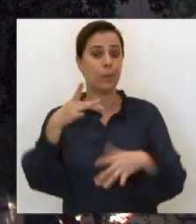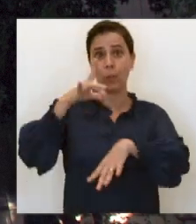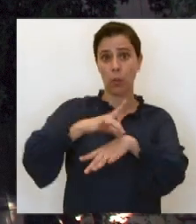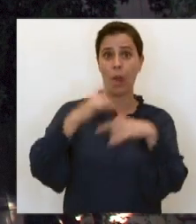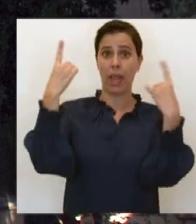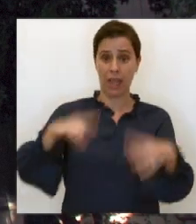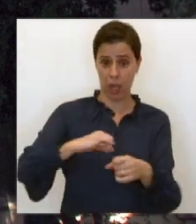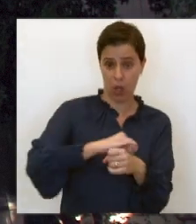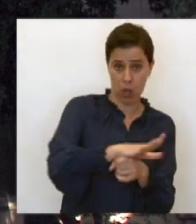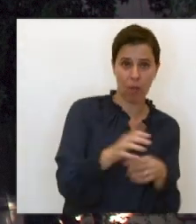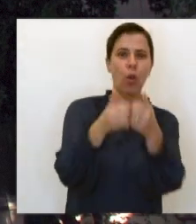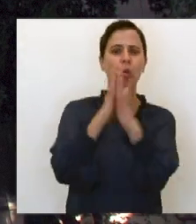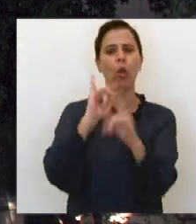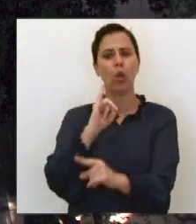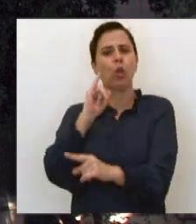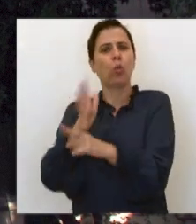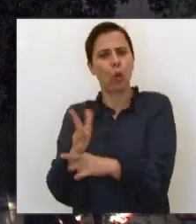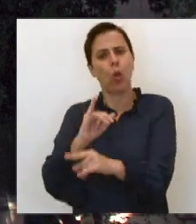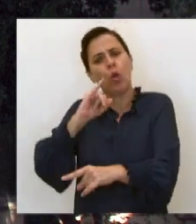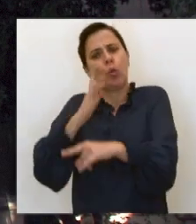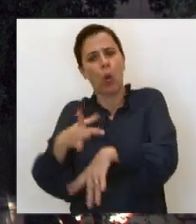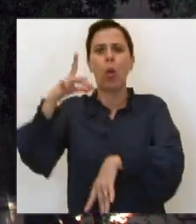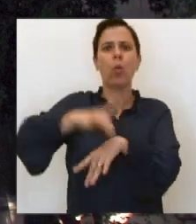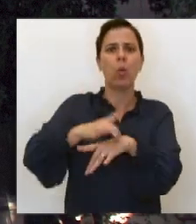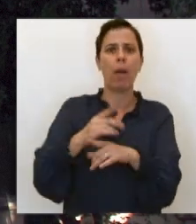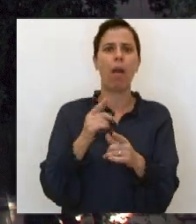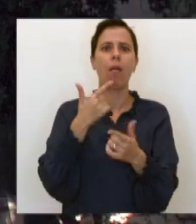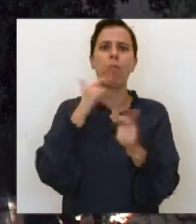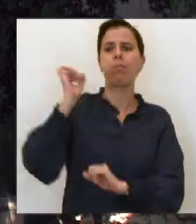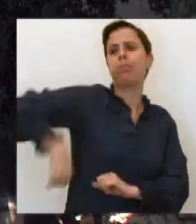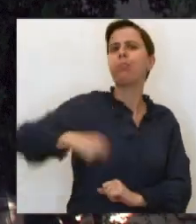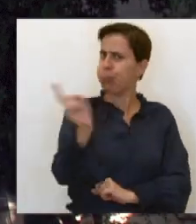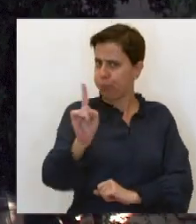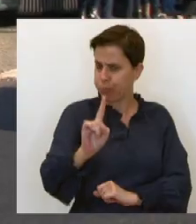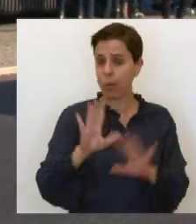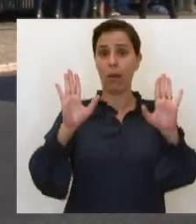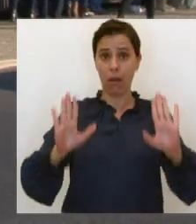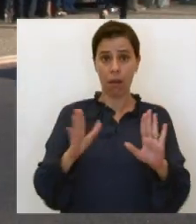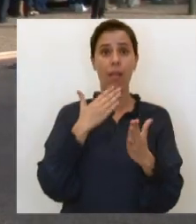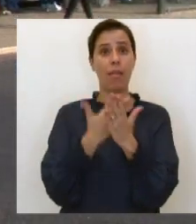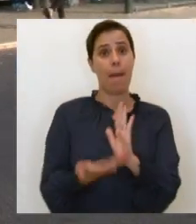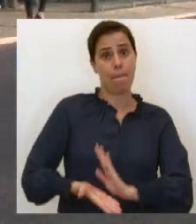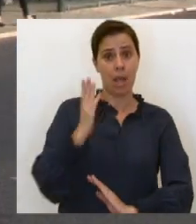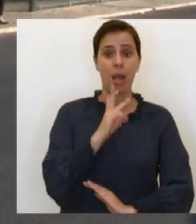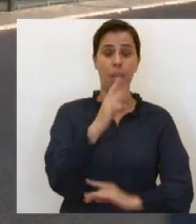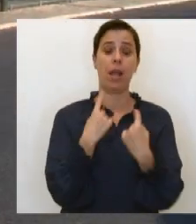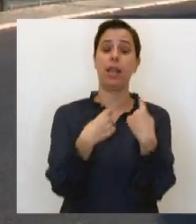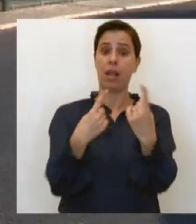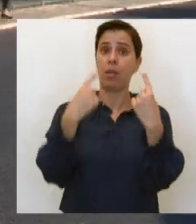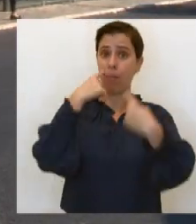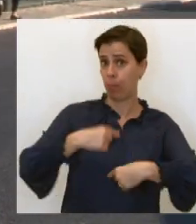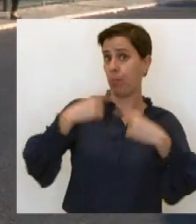aos doentes com Covid e a todos os outros com outras doenças que não podem ser ignoradas. Aumentar a oferta de